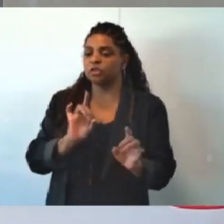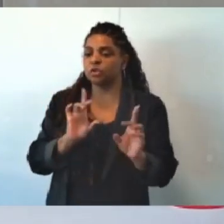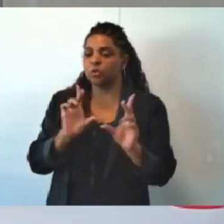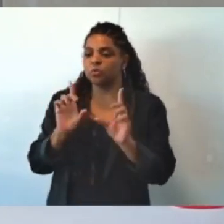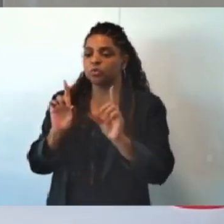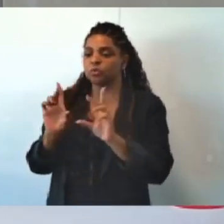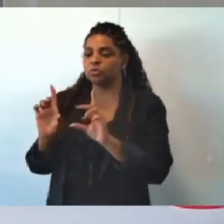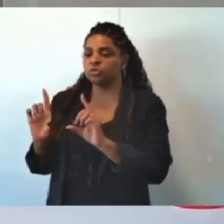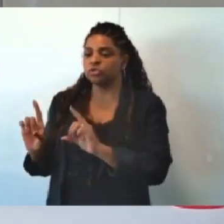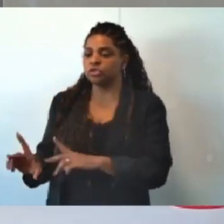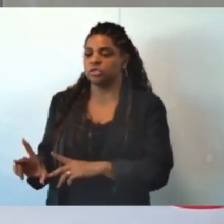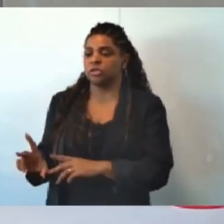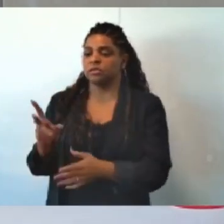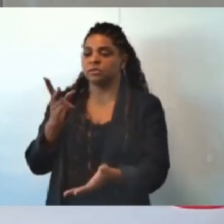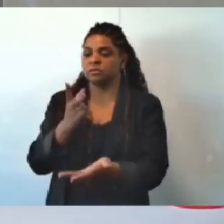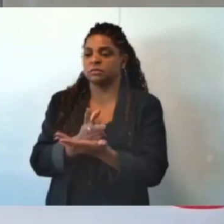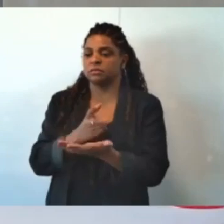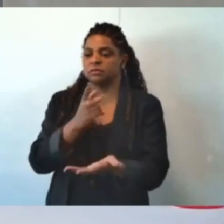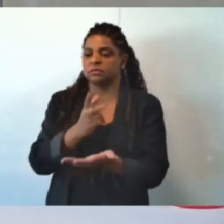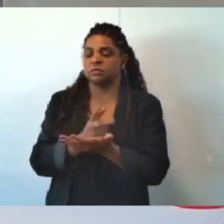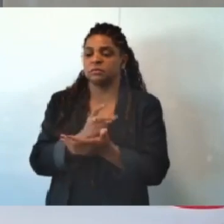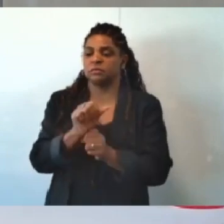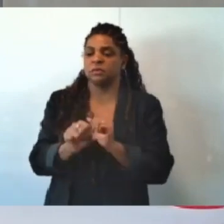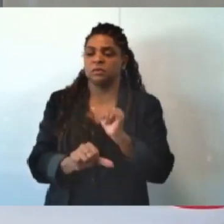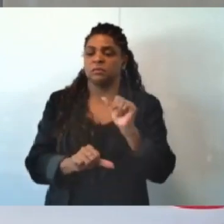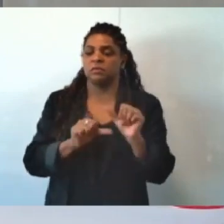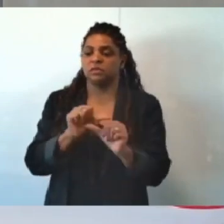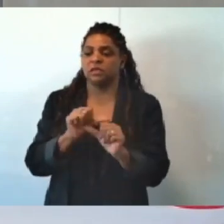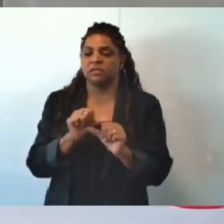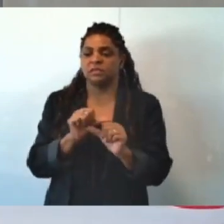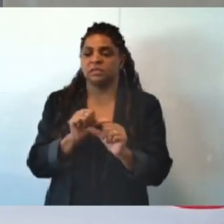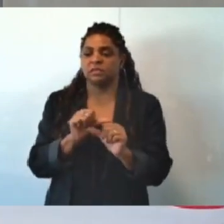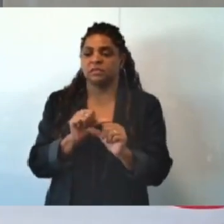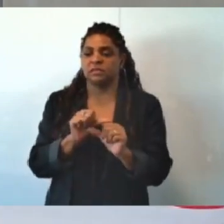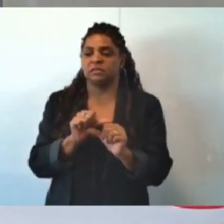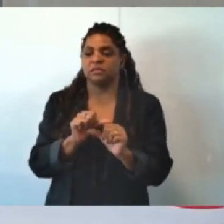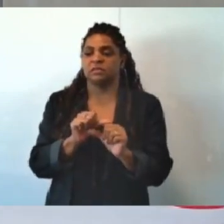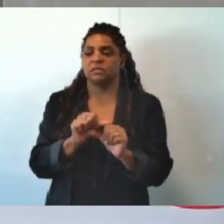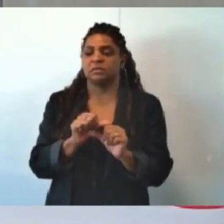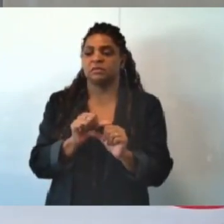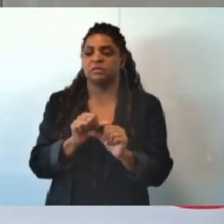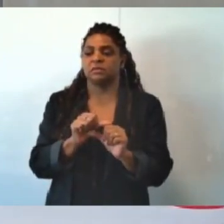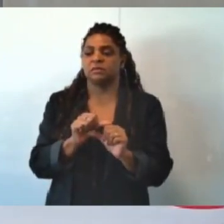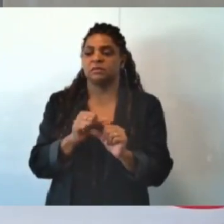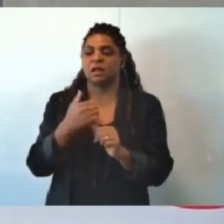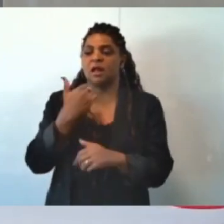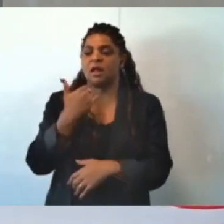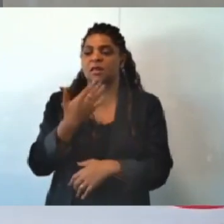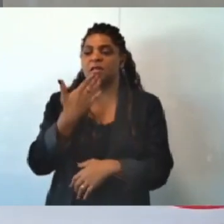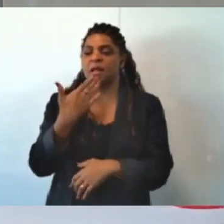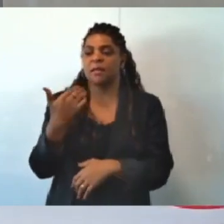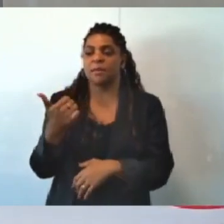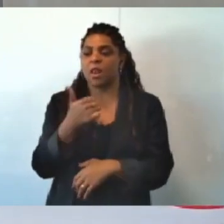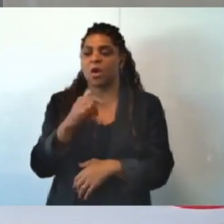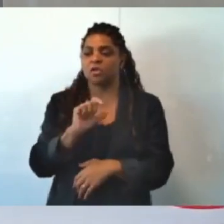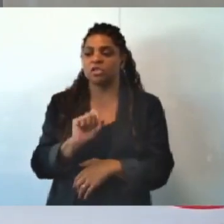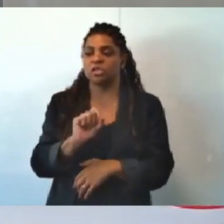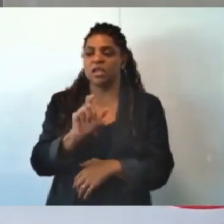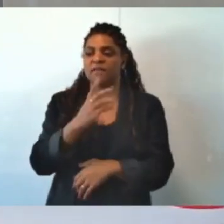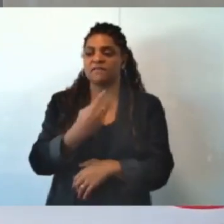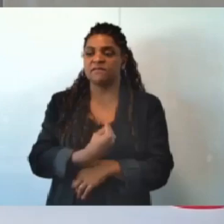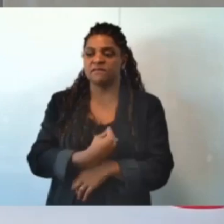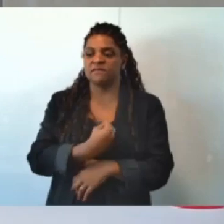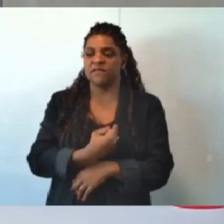constantemente essas mudanças que foram feitas. Né? Ninguém melhor do que quem vive no local para